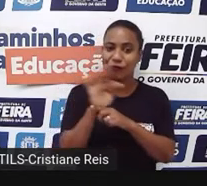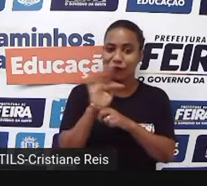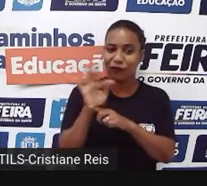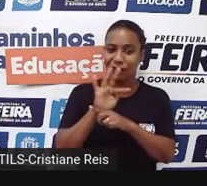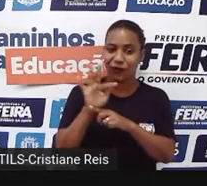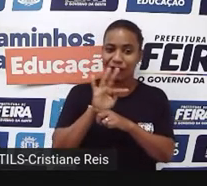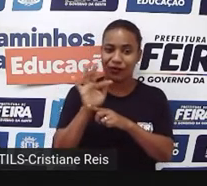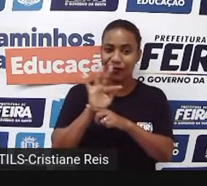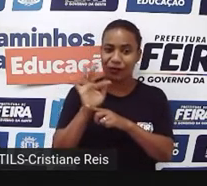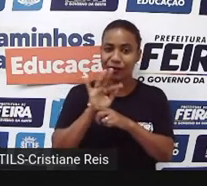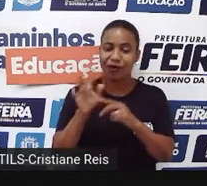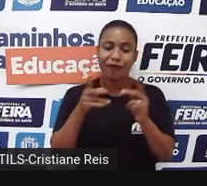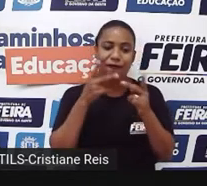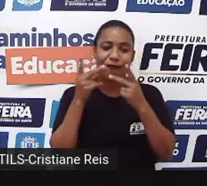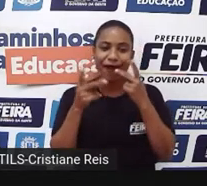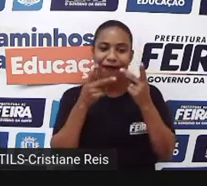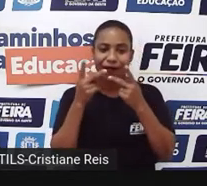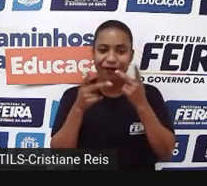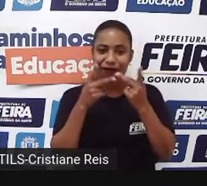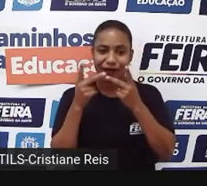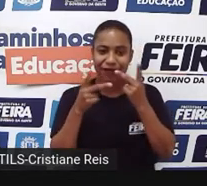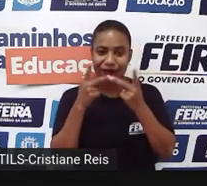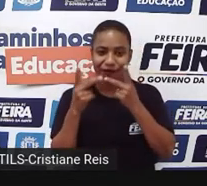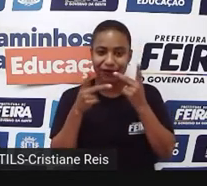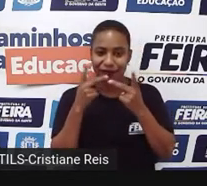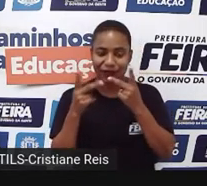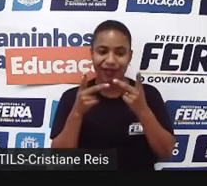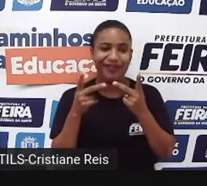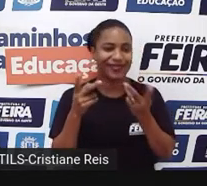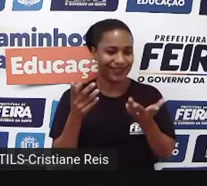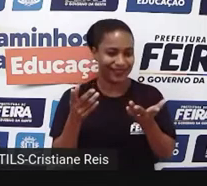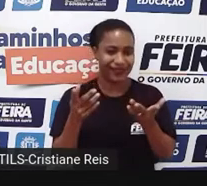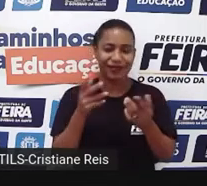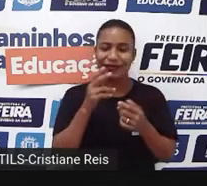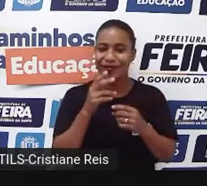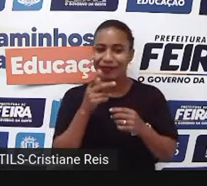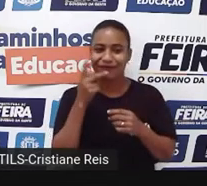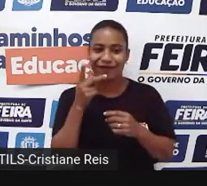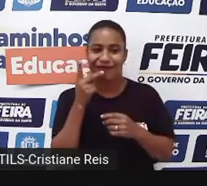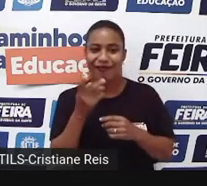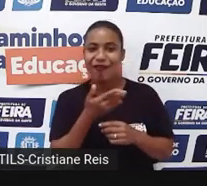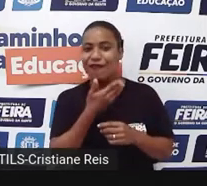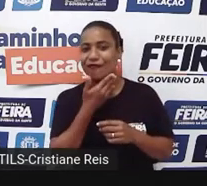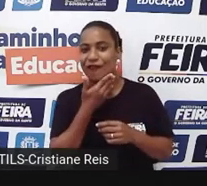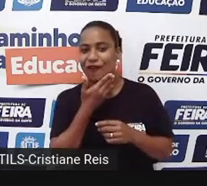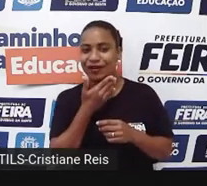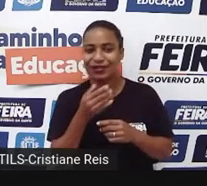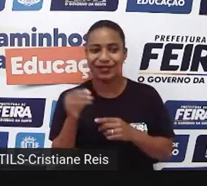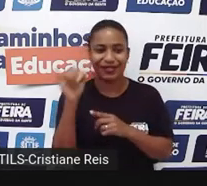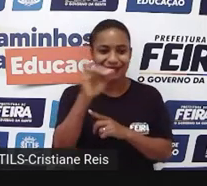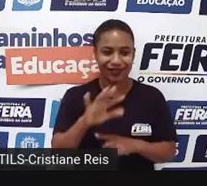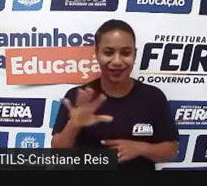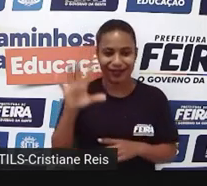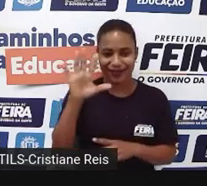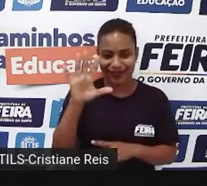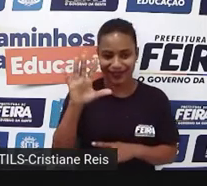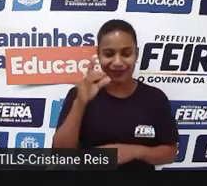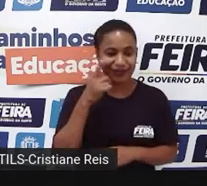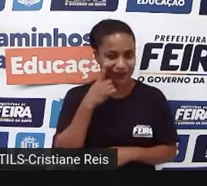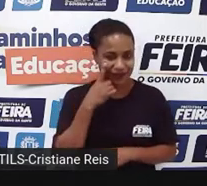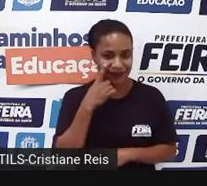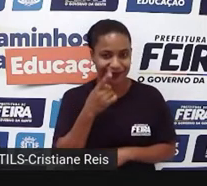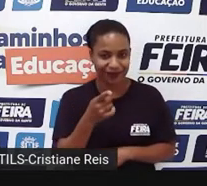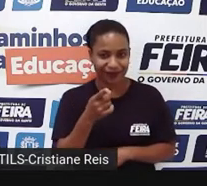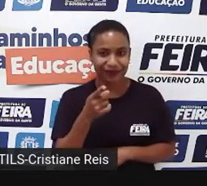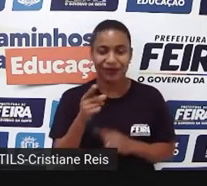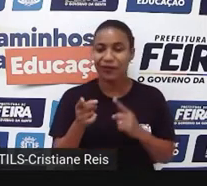que eles faziam uma espécie de sincronia, de harmonia entre voz e imagem. E vejam aqui o